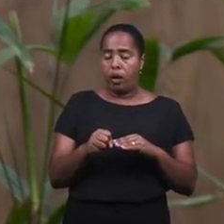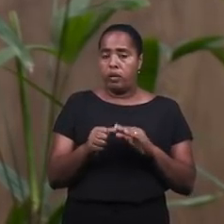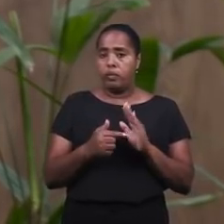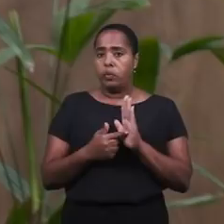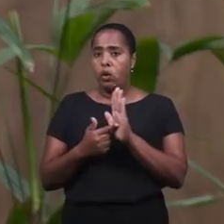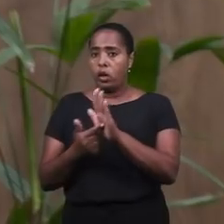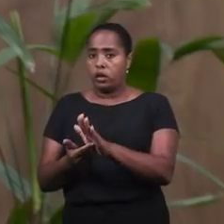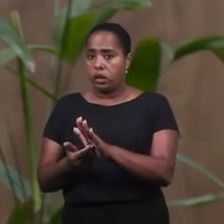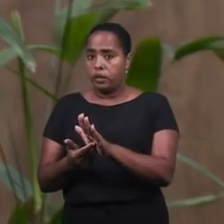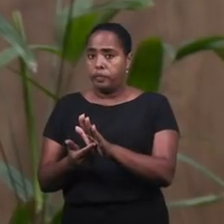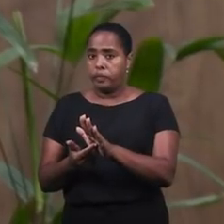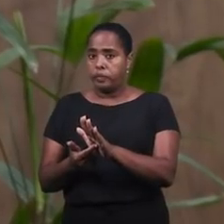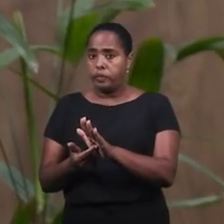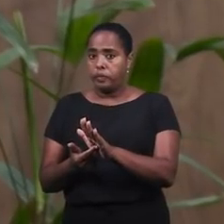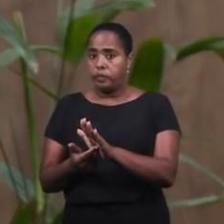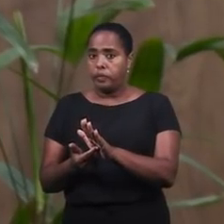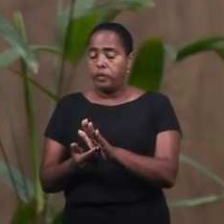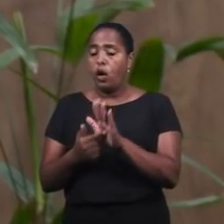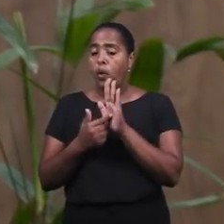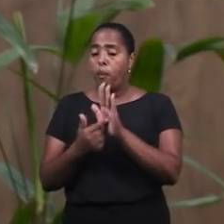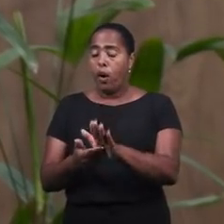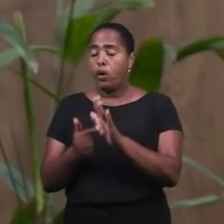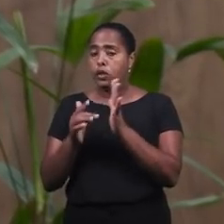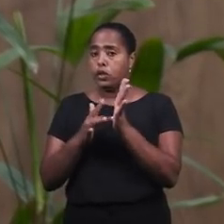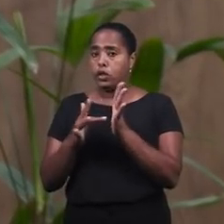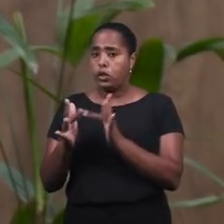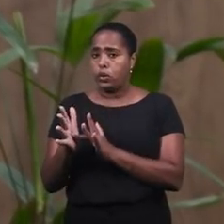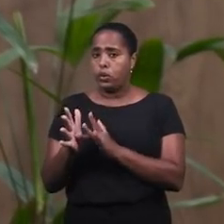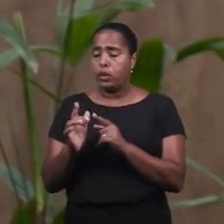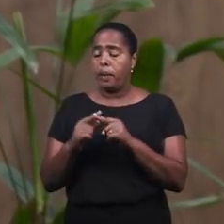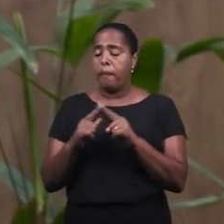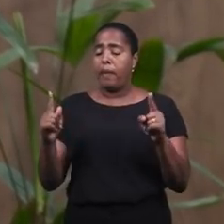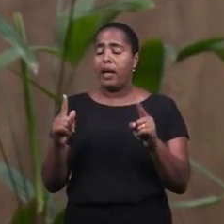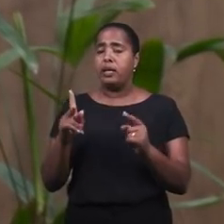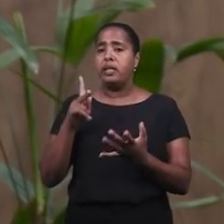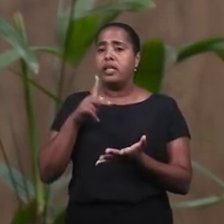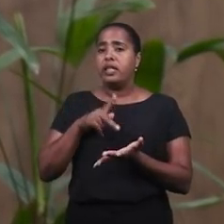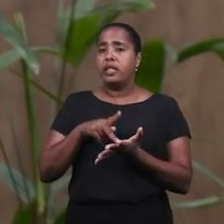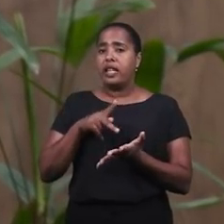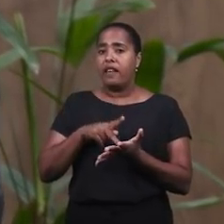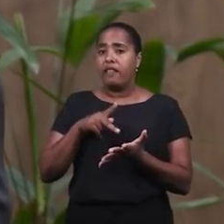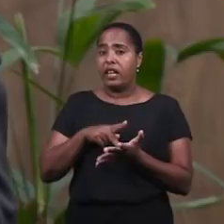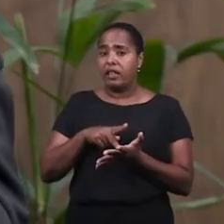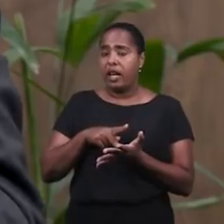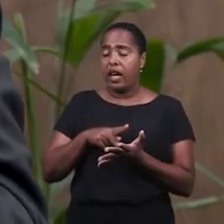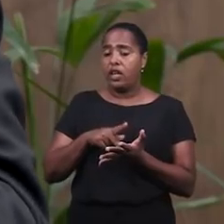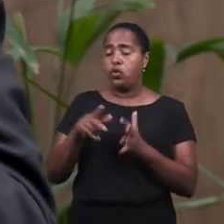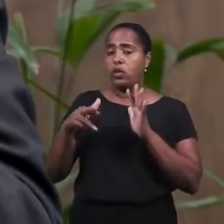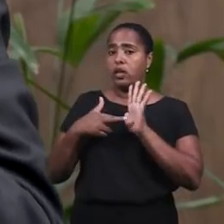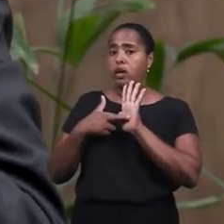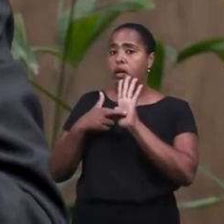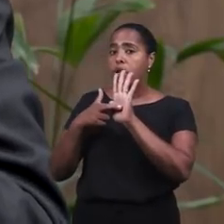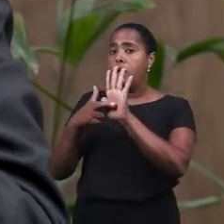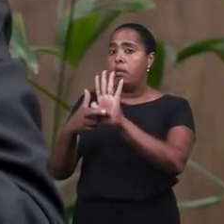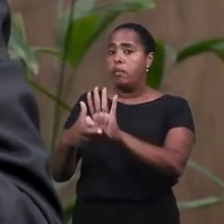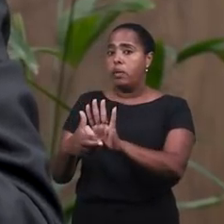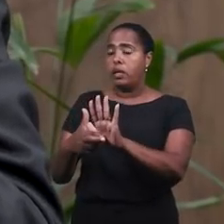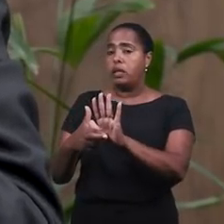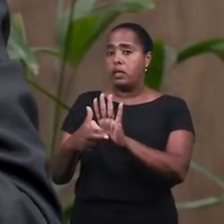um lado, eu cito Jesus e tal, mas, na verdade, a grande figura